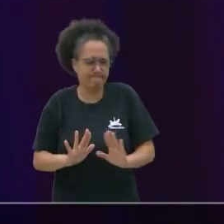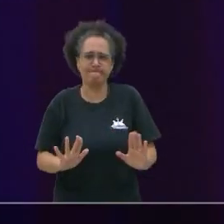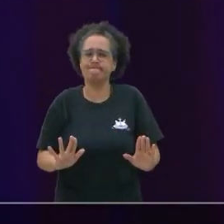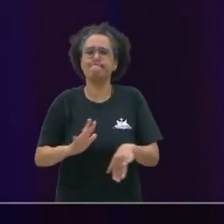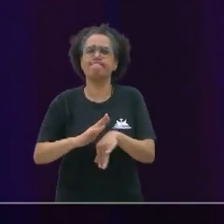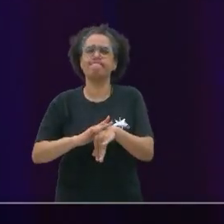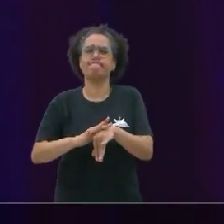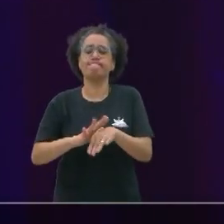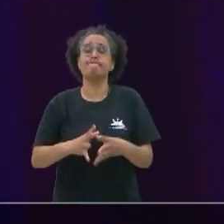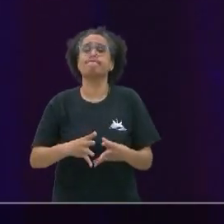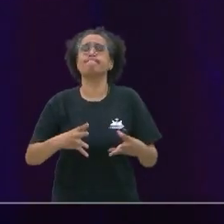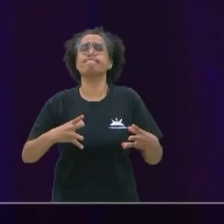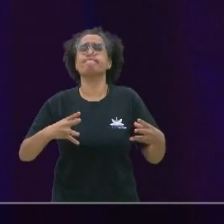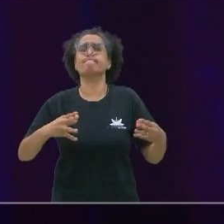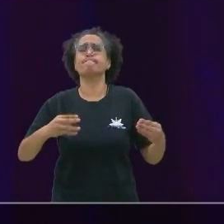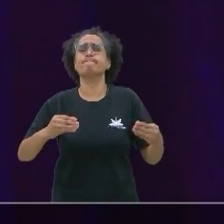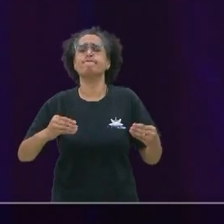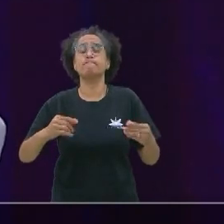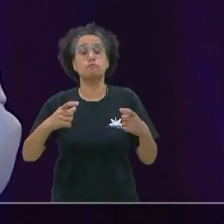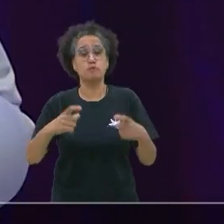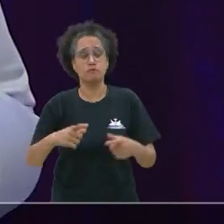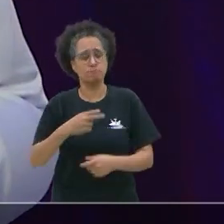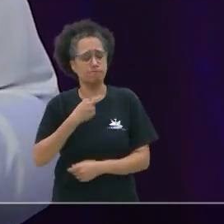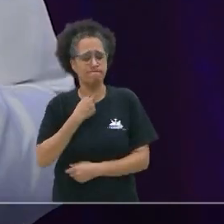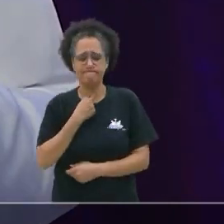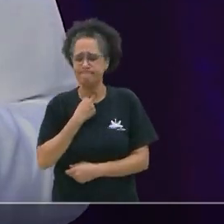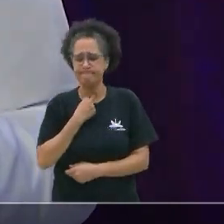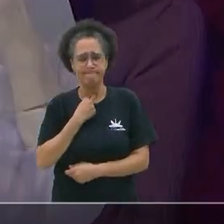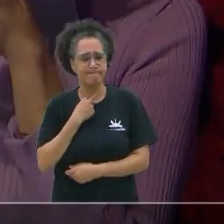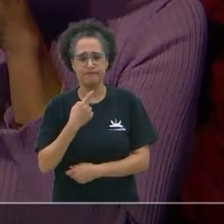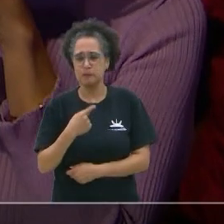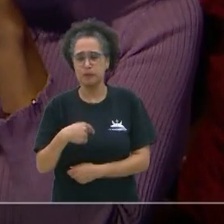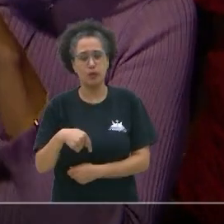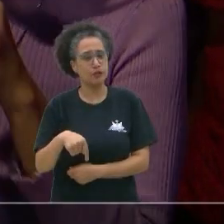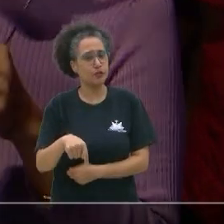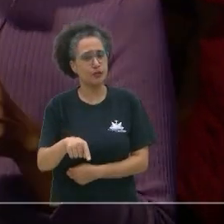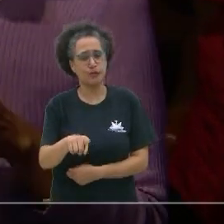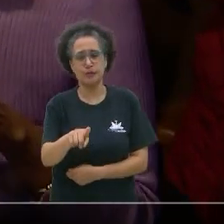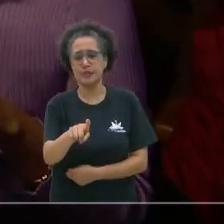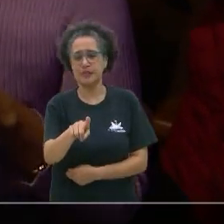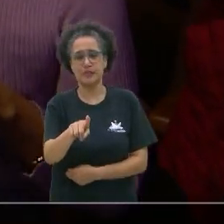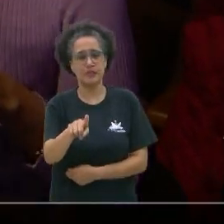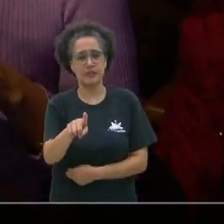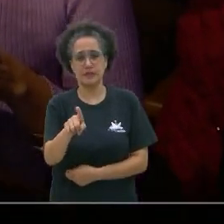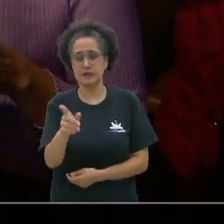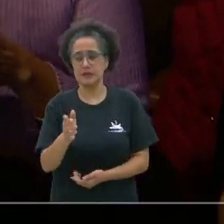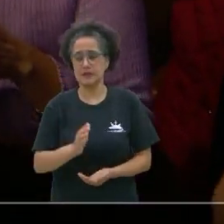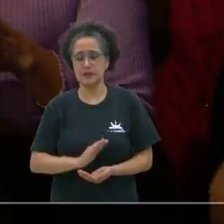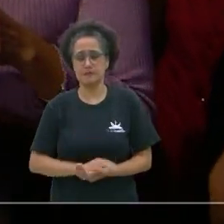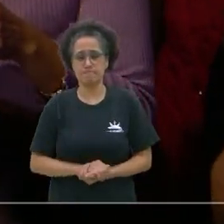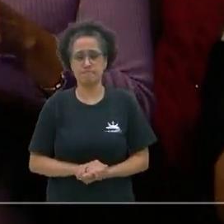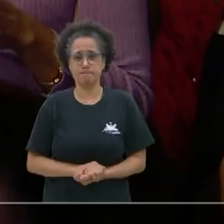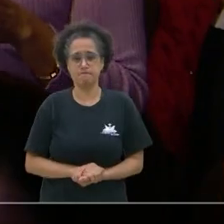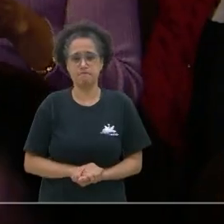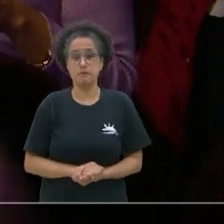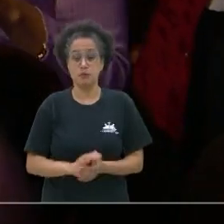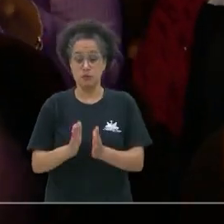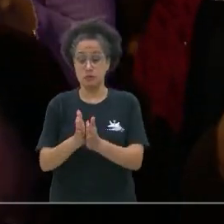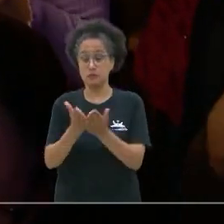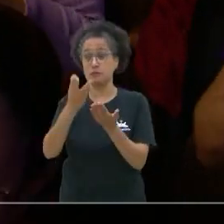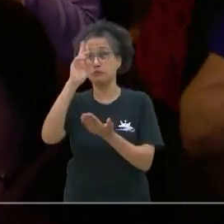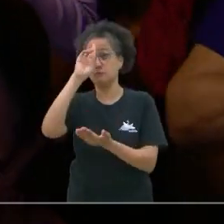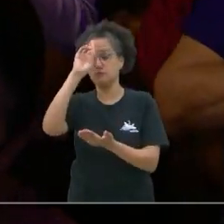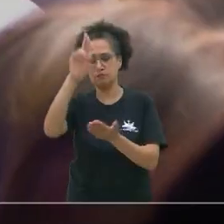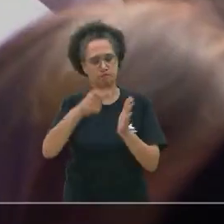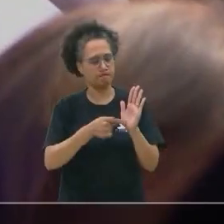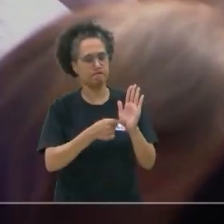Cura, Senhor, onde eu não posso ir. E a palavra que o Senhor